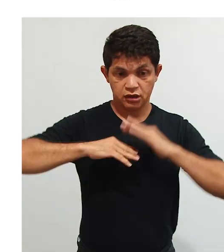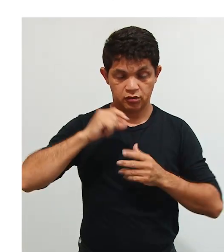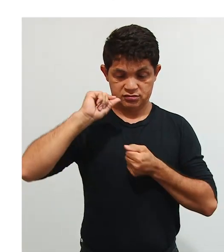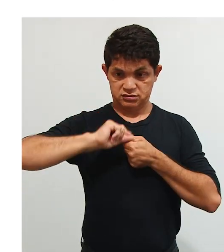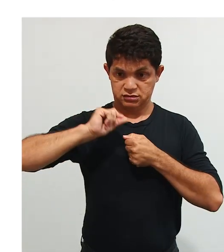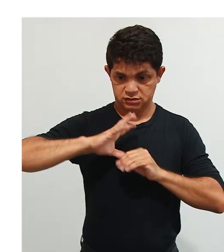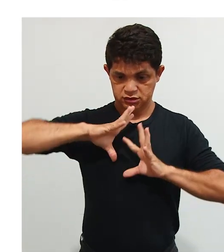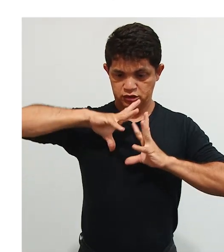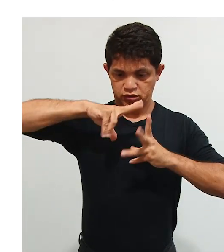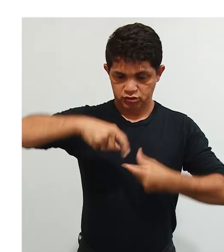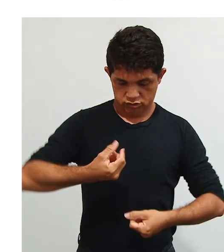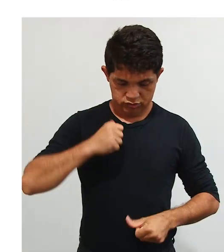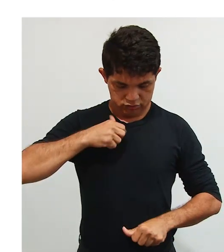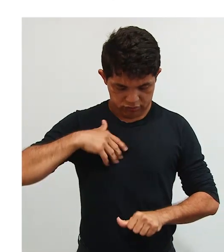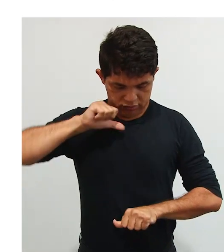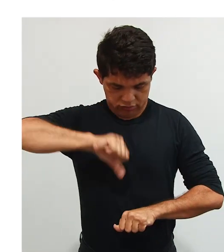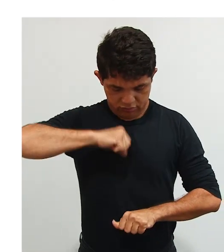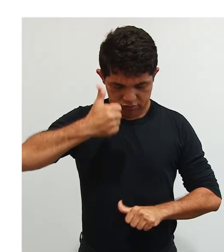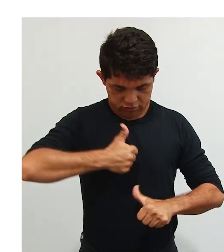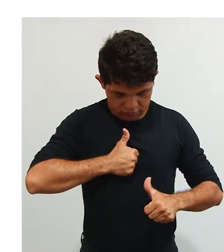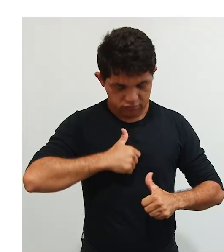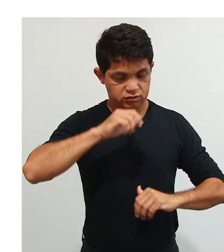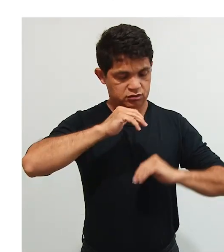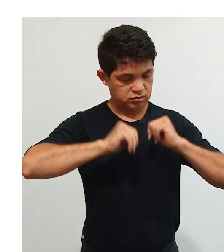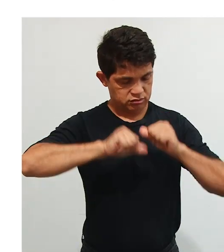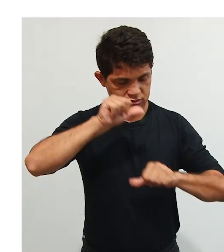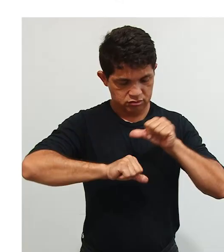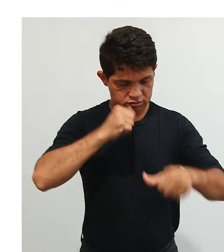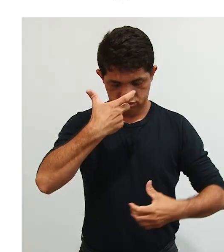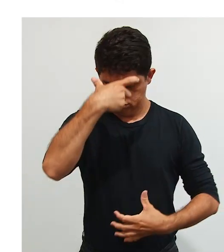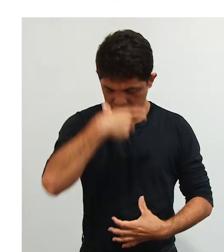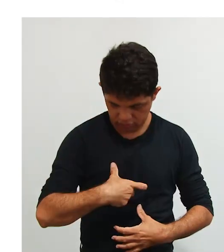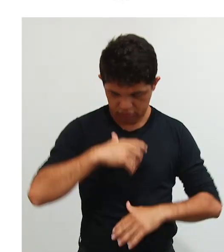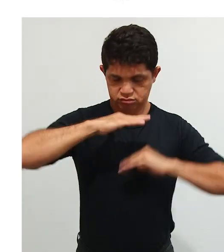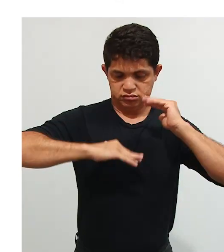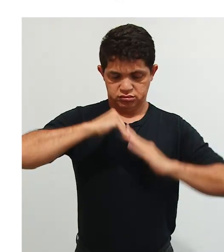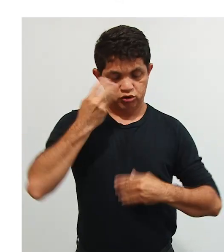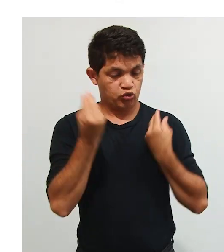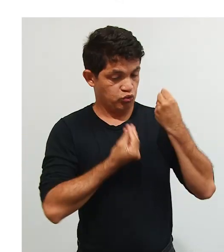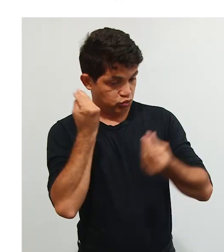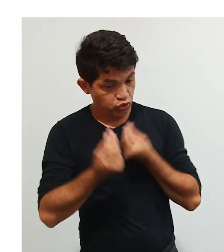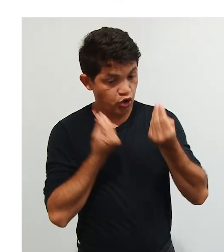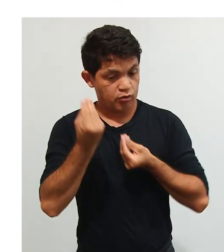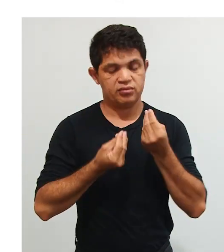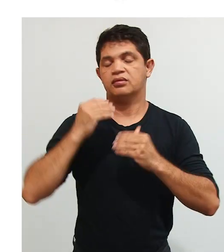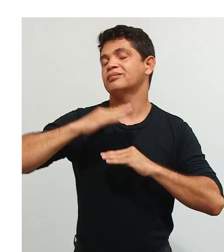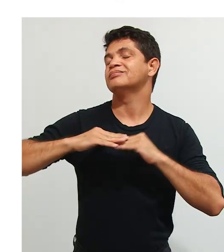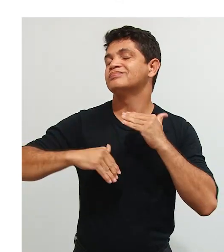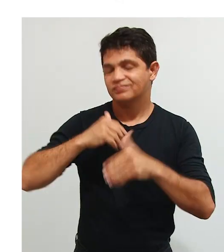fazer para mudar ou melhorar essa situação? Aqui a gente traz essa